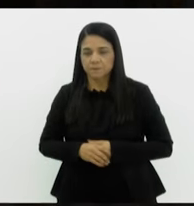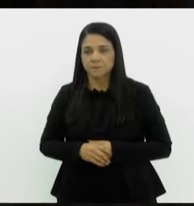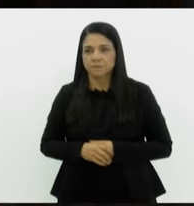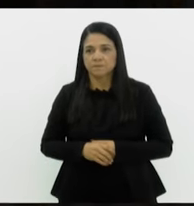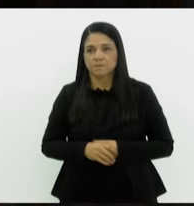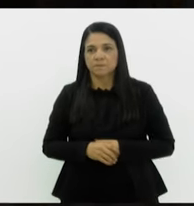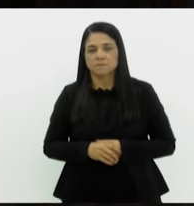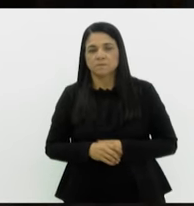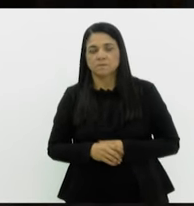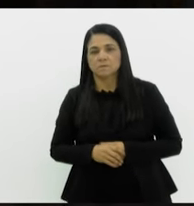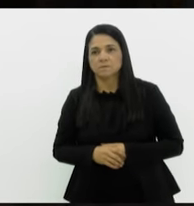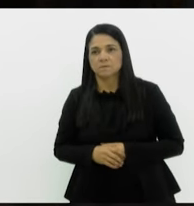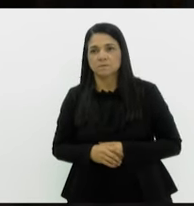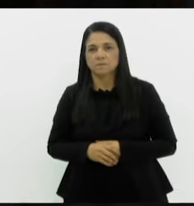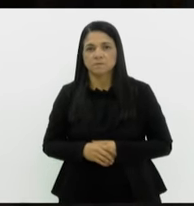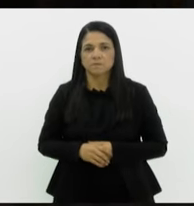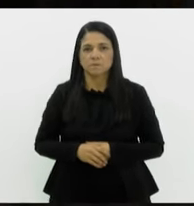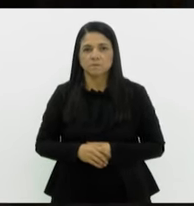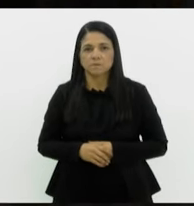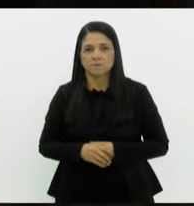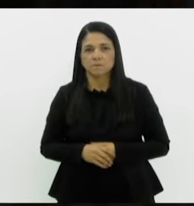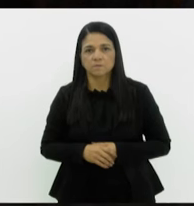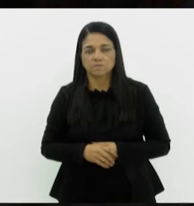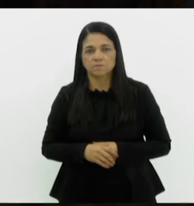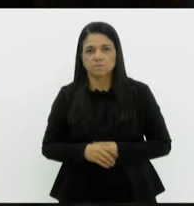Contrário. Não.